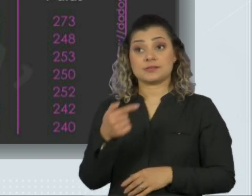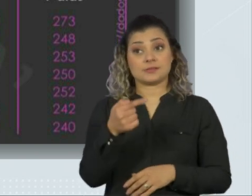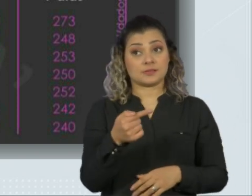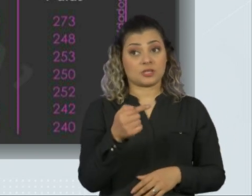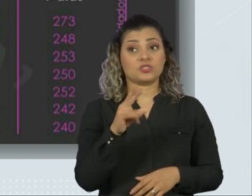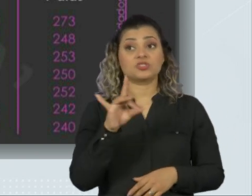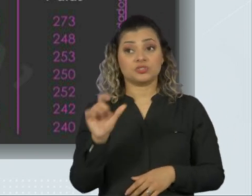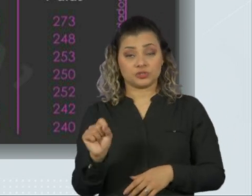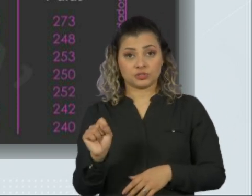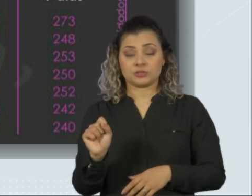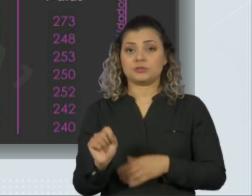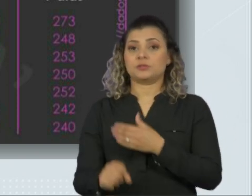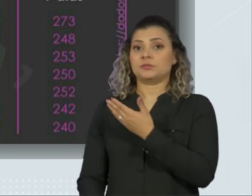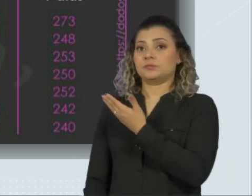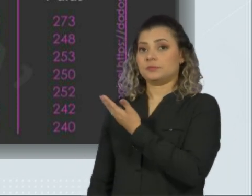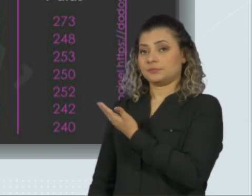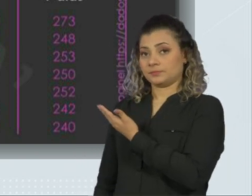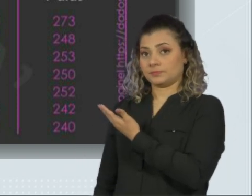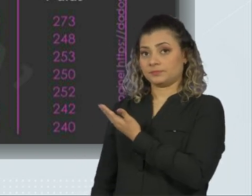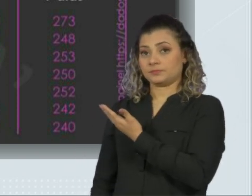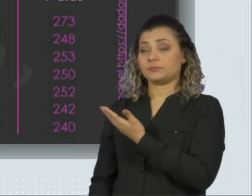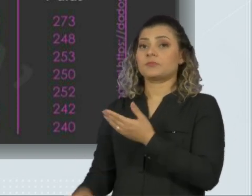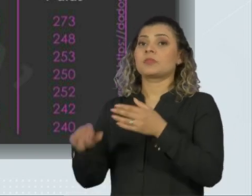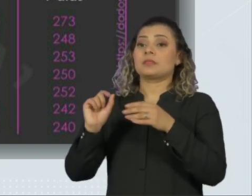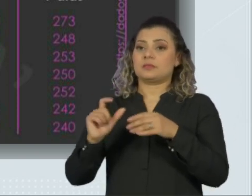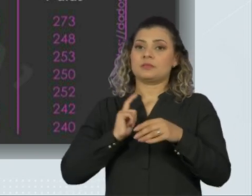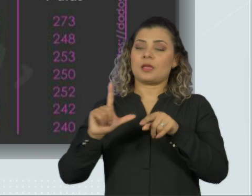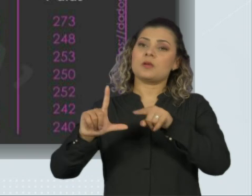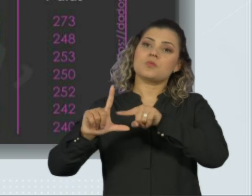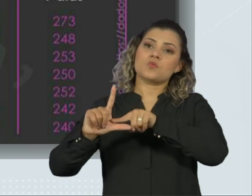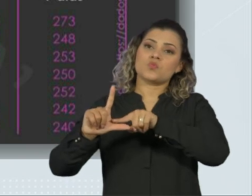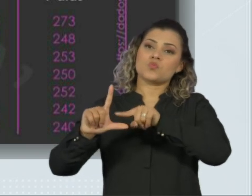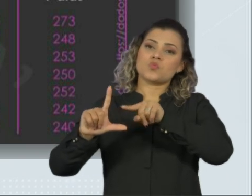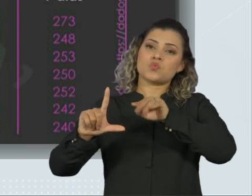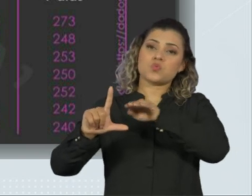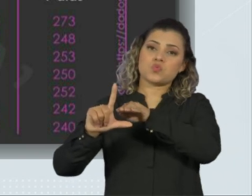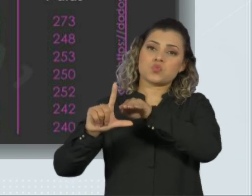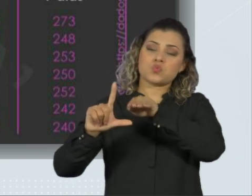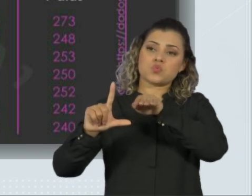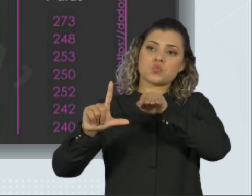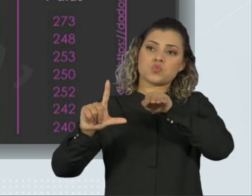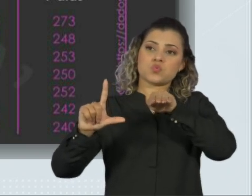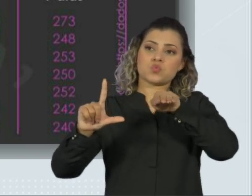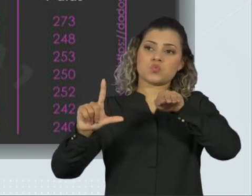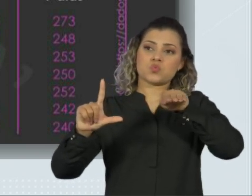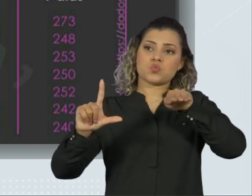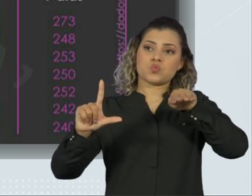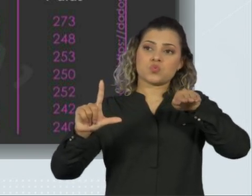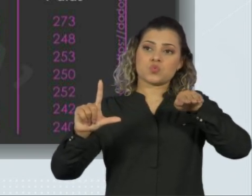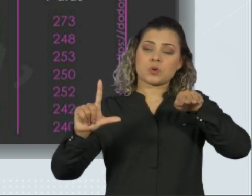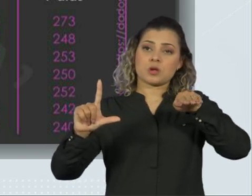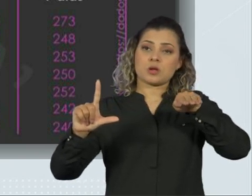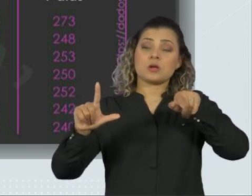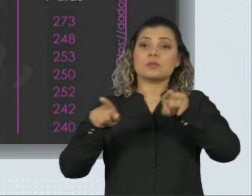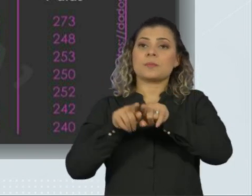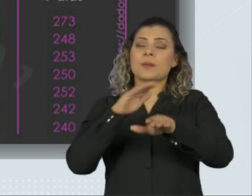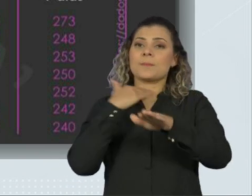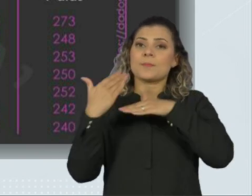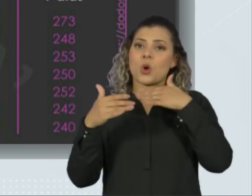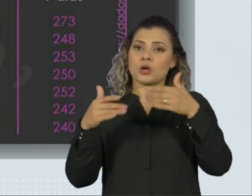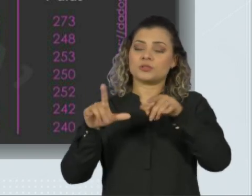dias, tanto de casos como de óbitos, tem reduzido. Se